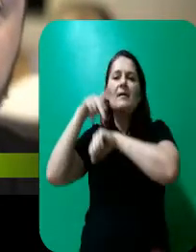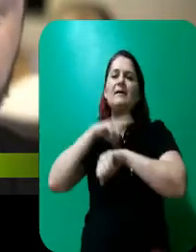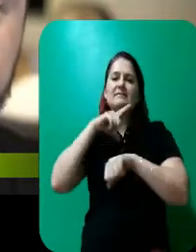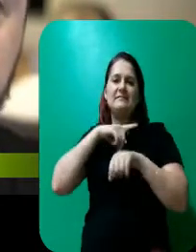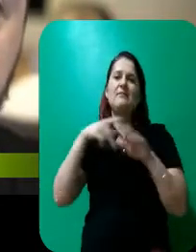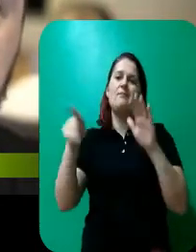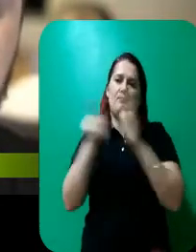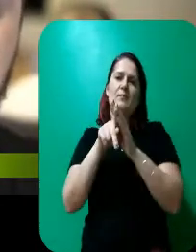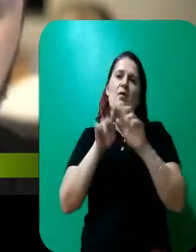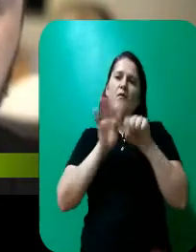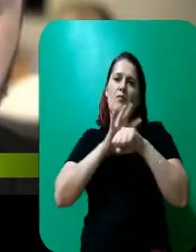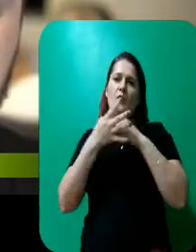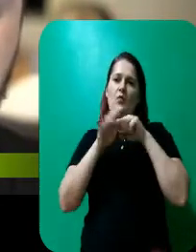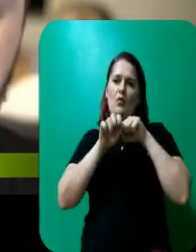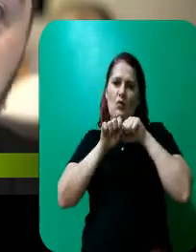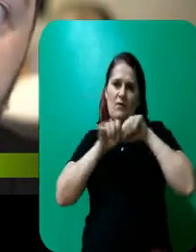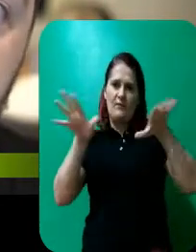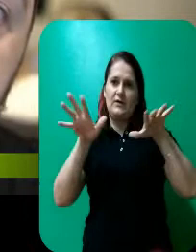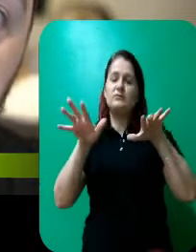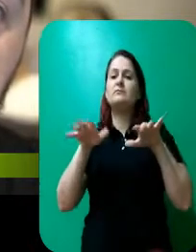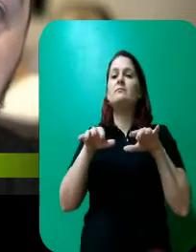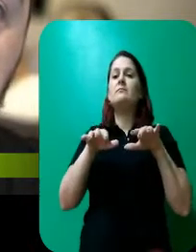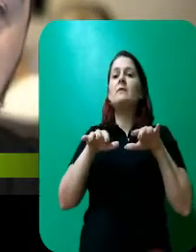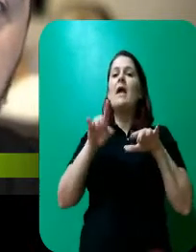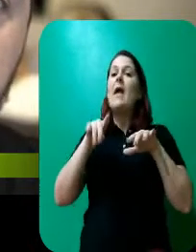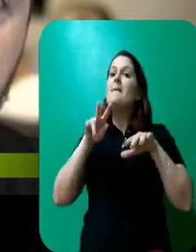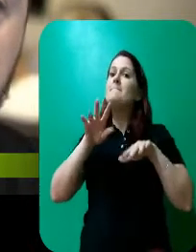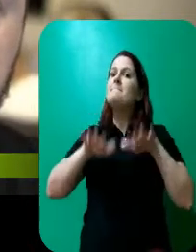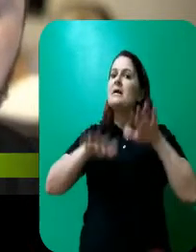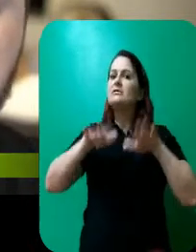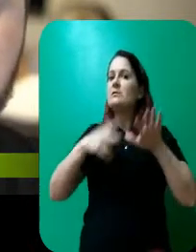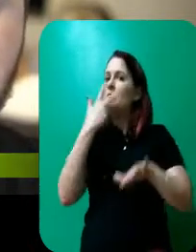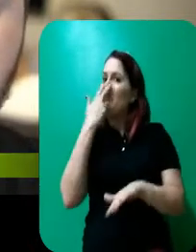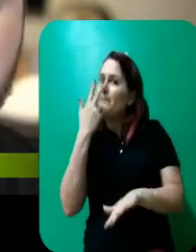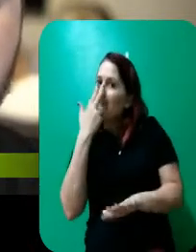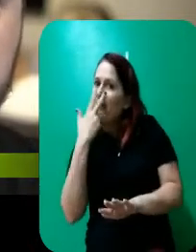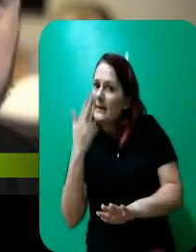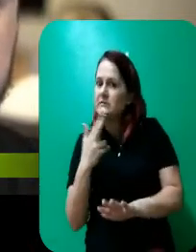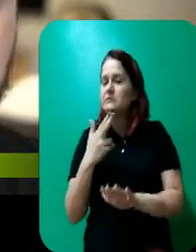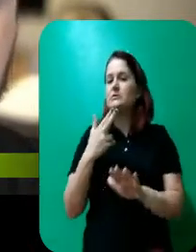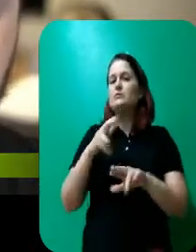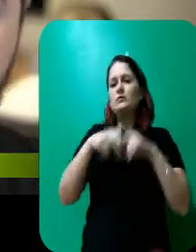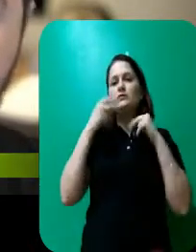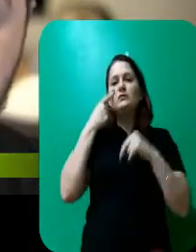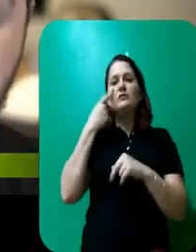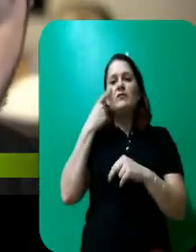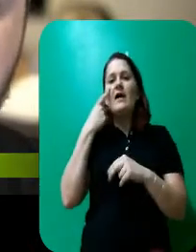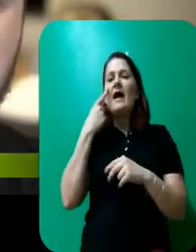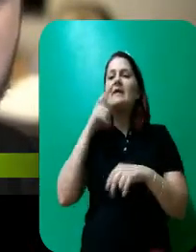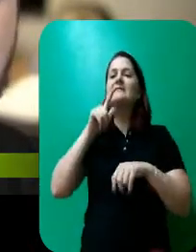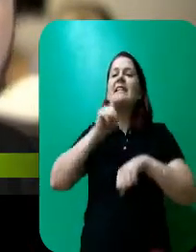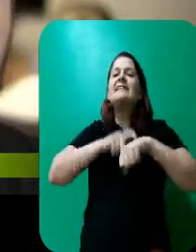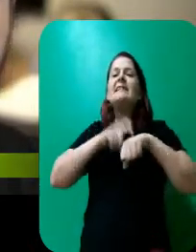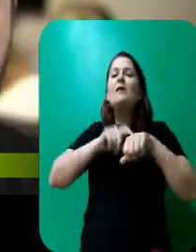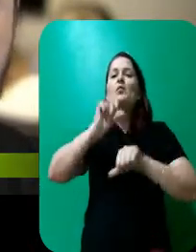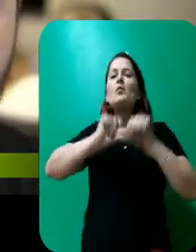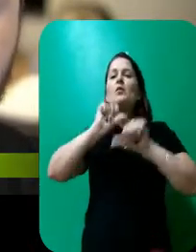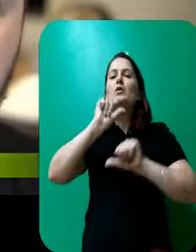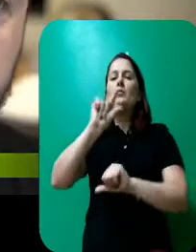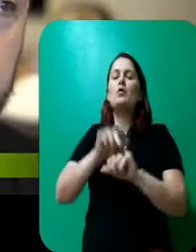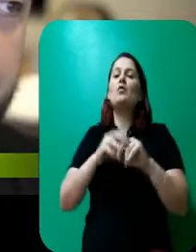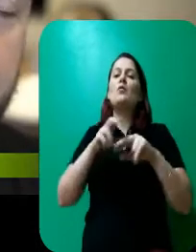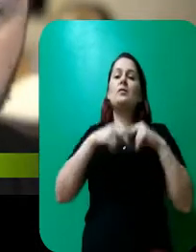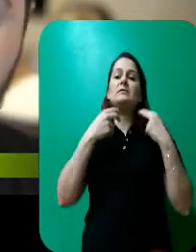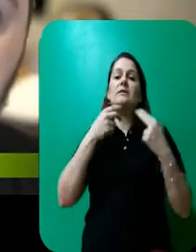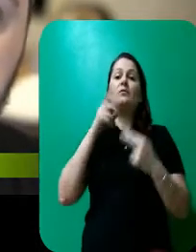que a diferença entre os países muitas vezes é uma diferença de tempo. Os Estados Unidos está agora onde a China estava no passado, a Espanha está